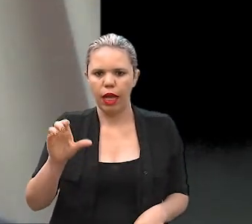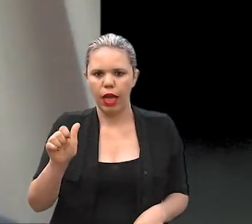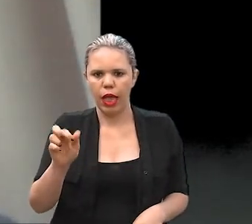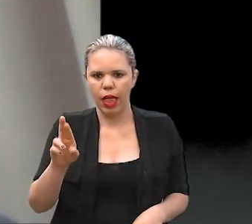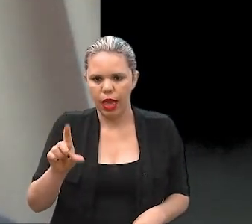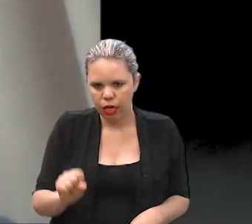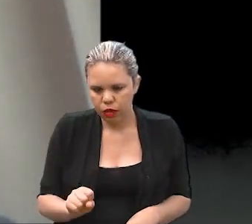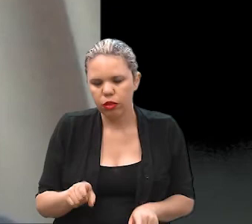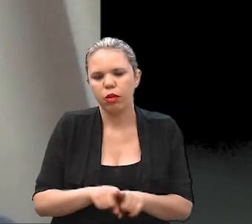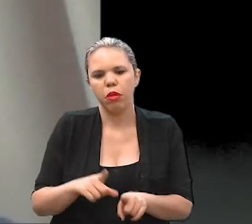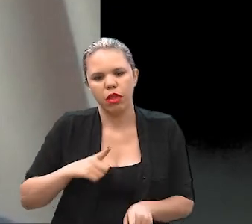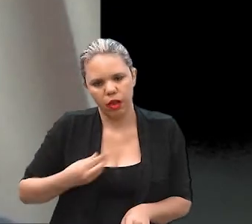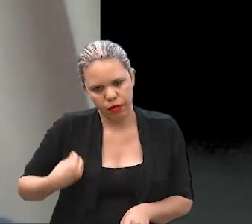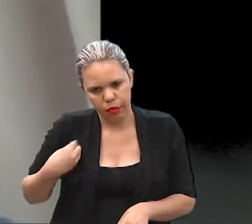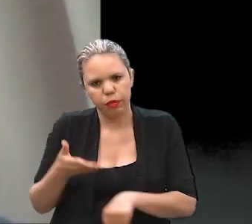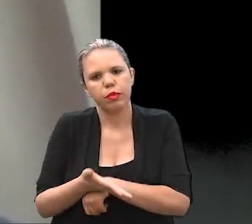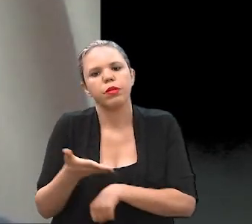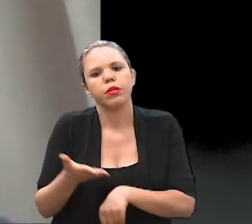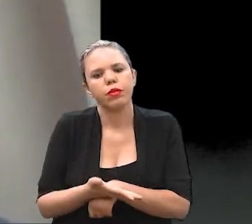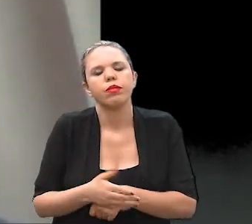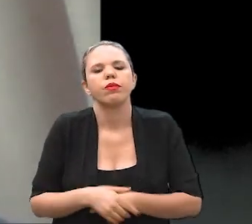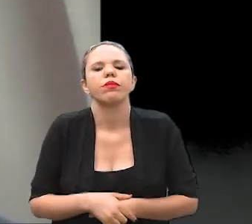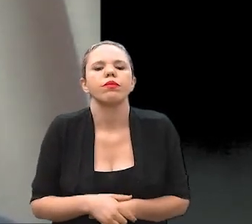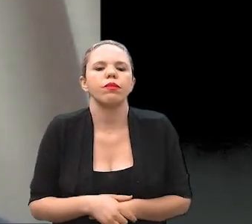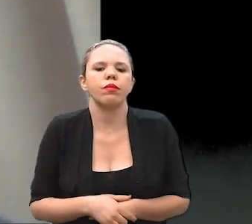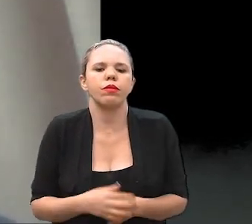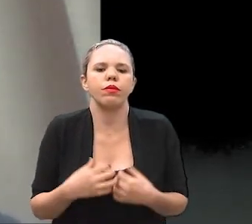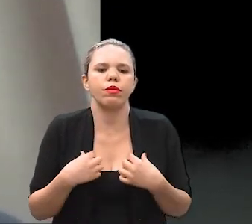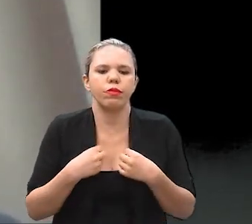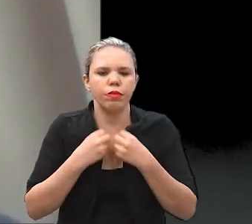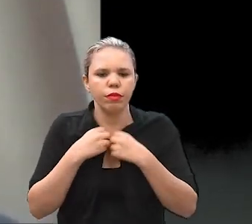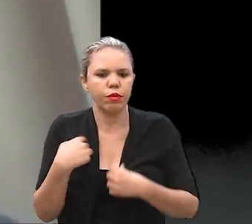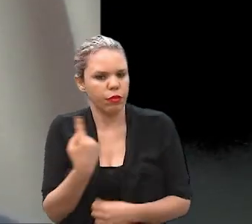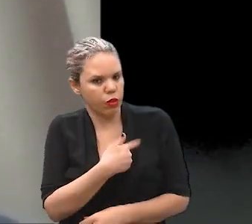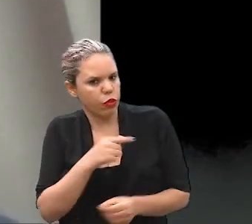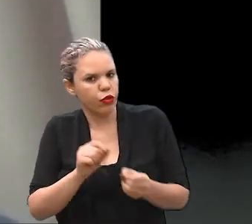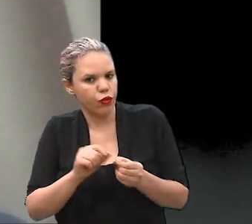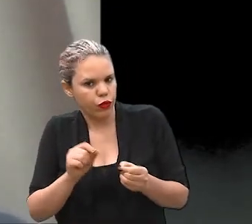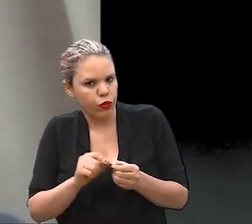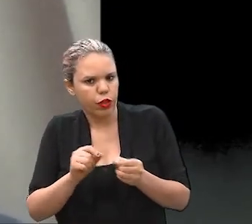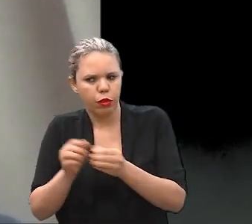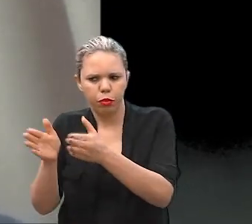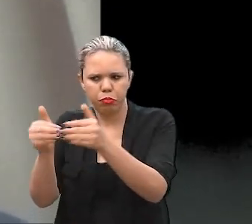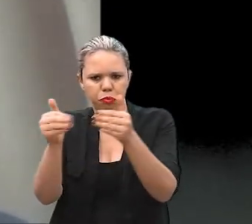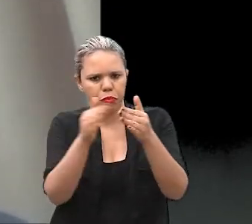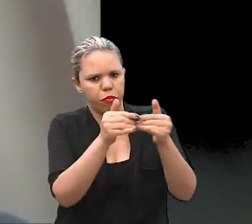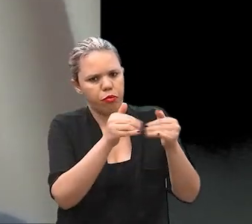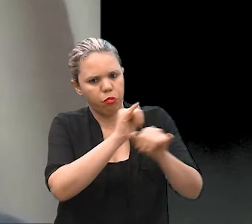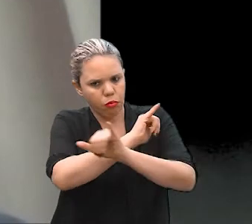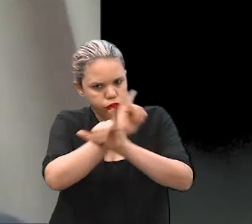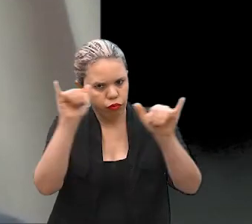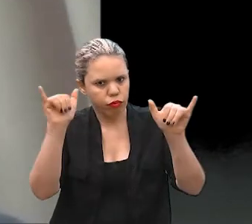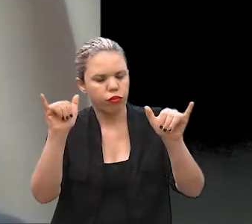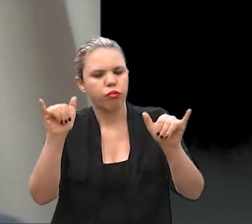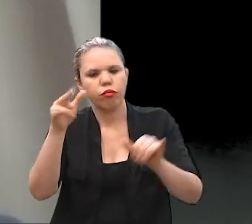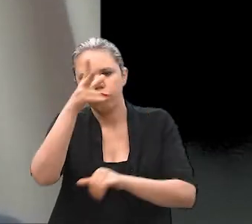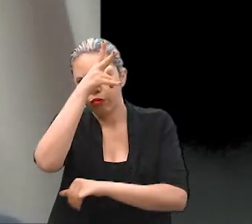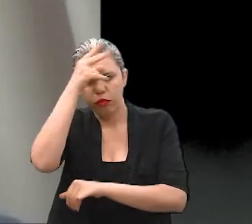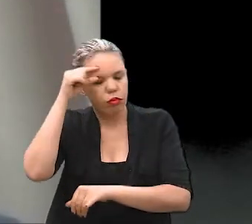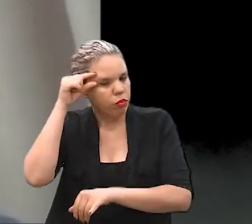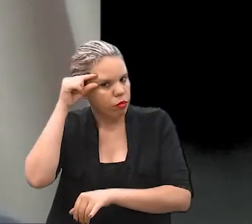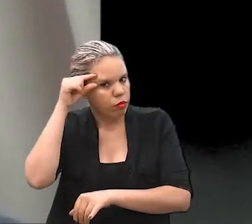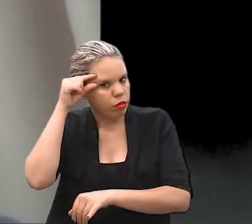esteve participando ativamente, e nós fizemos um apelo ao prefeito